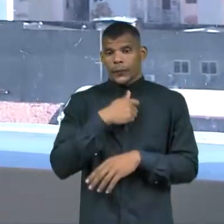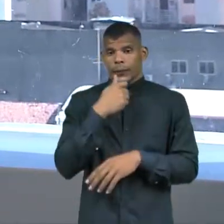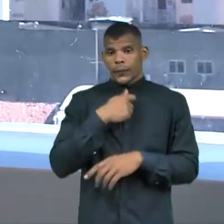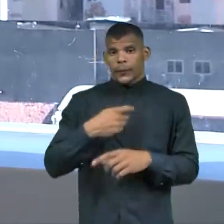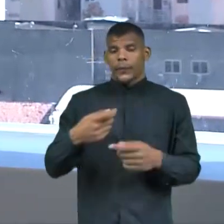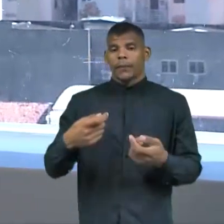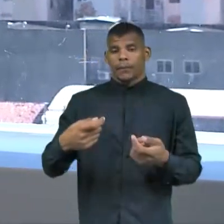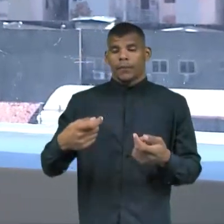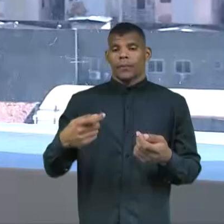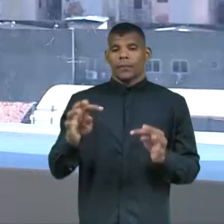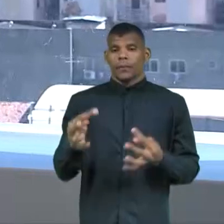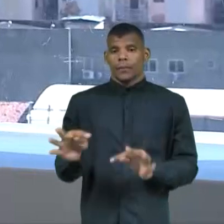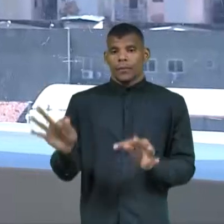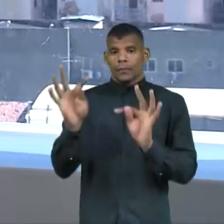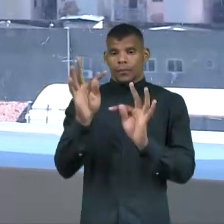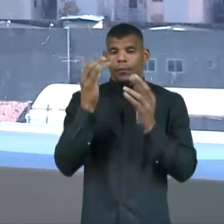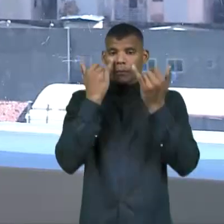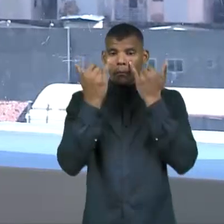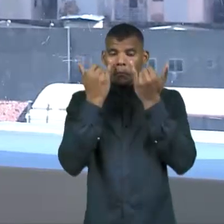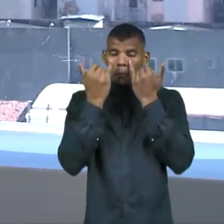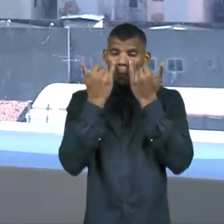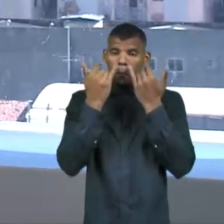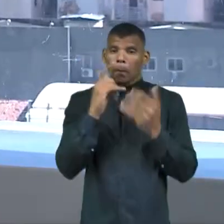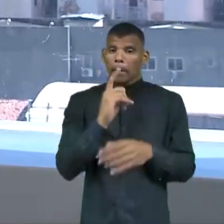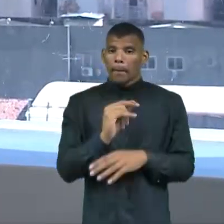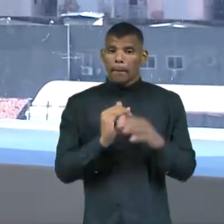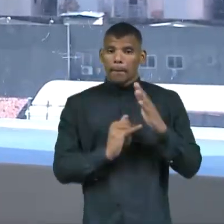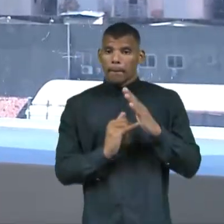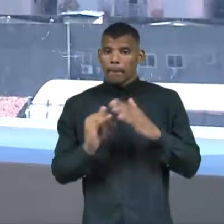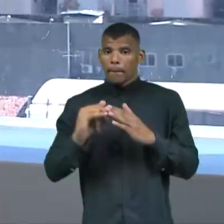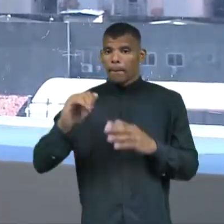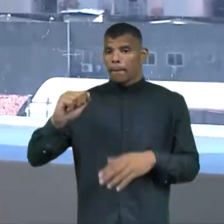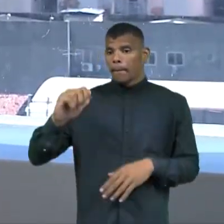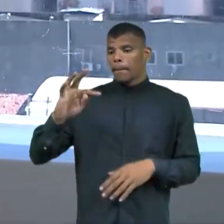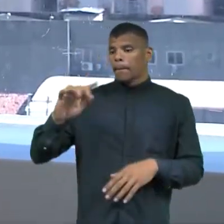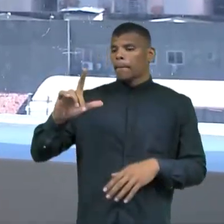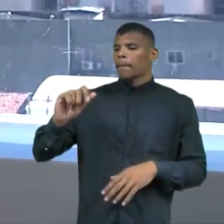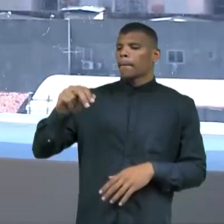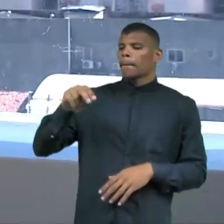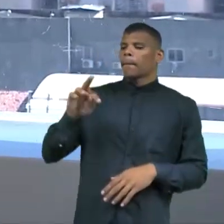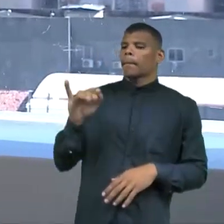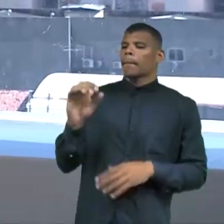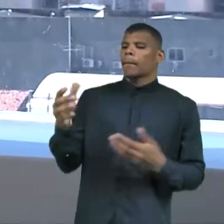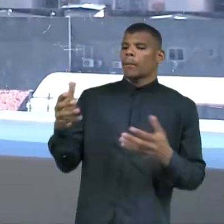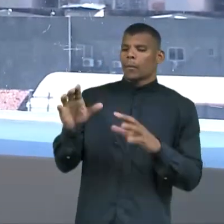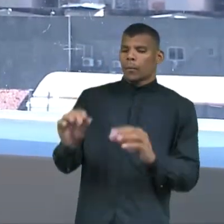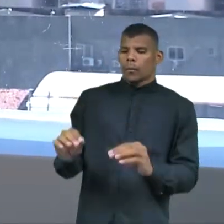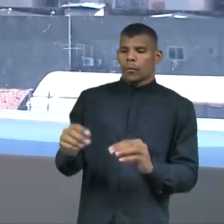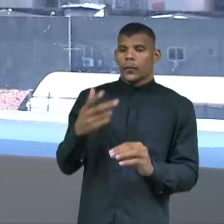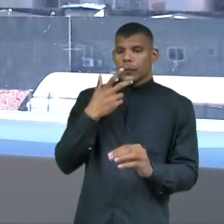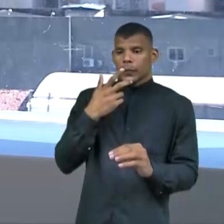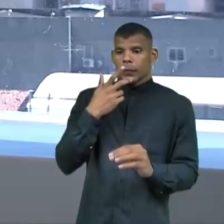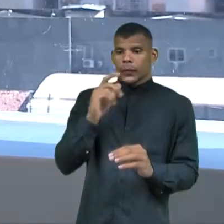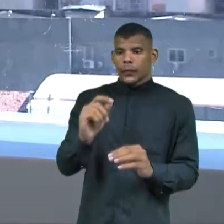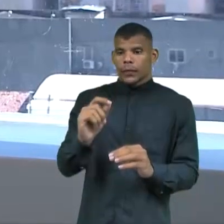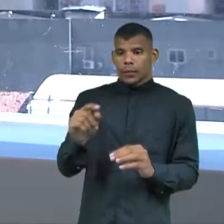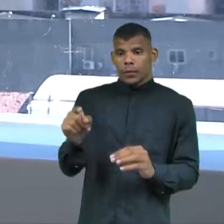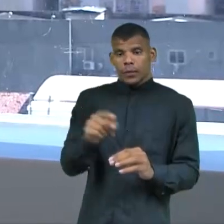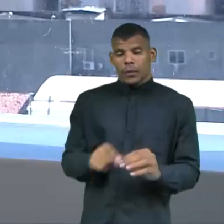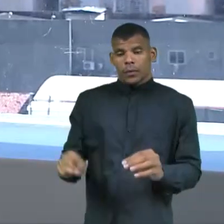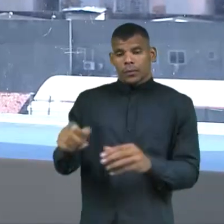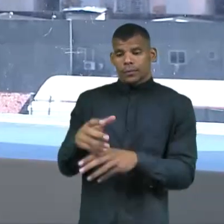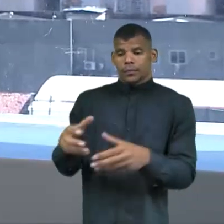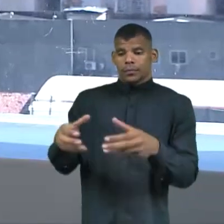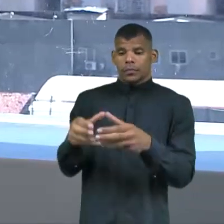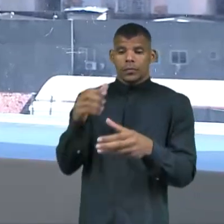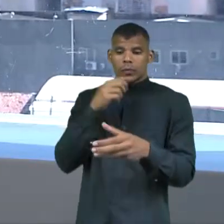de tecnologia da informação, o Instituto Atlântico realiza na noite de hoje o talk Elas São o Futuro,